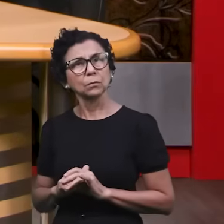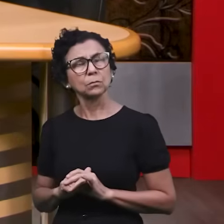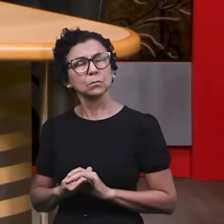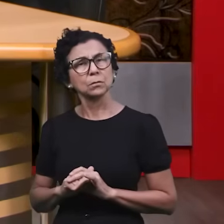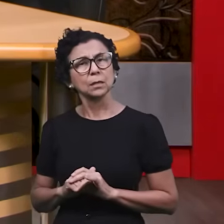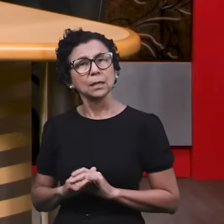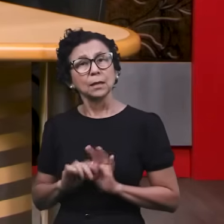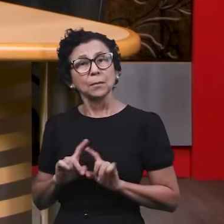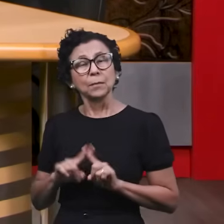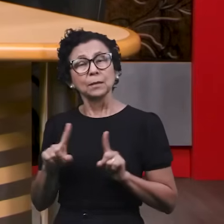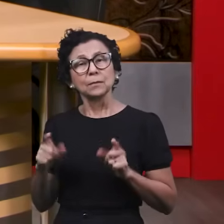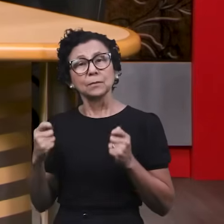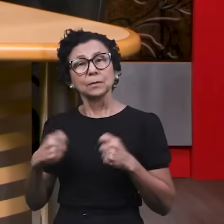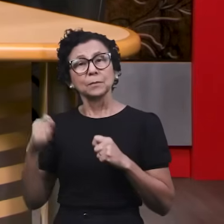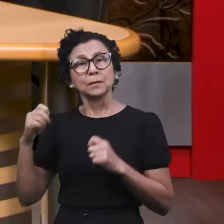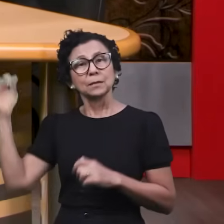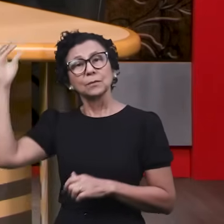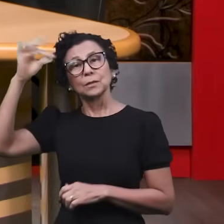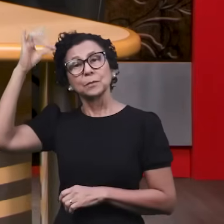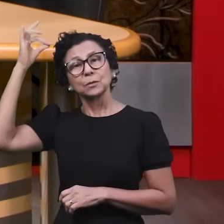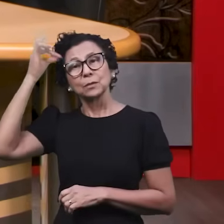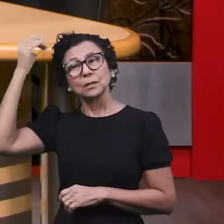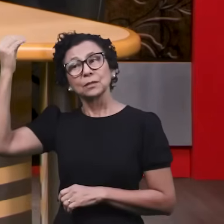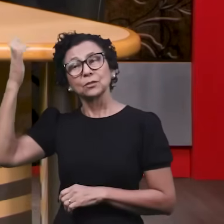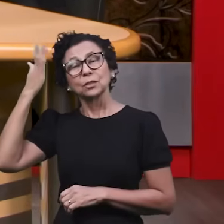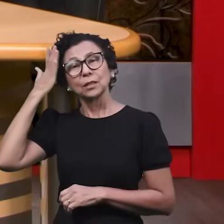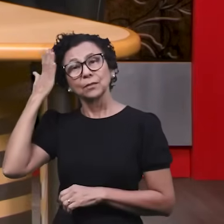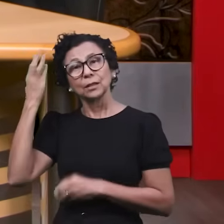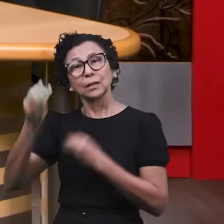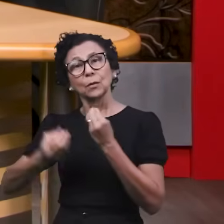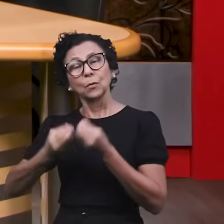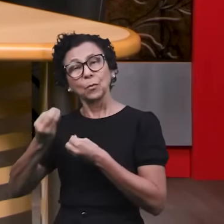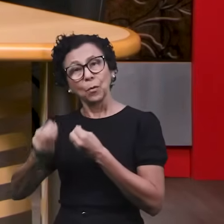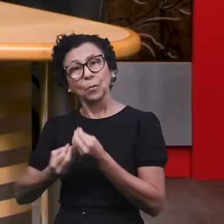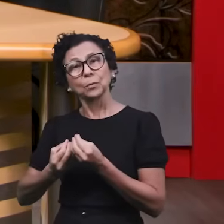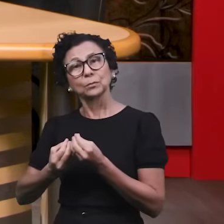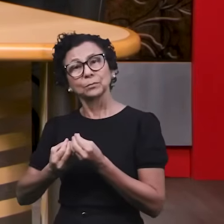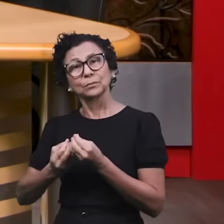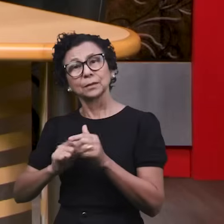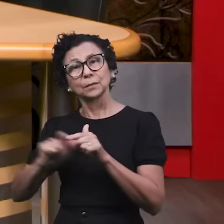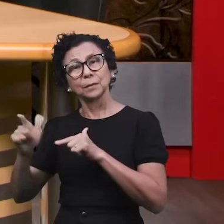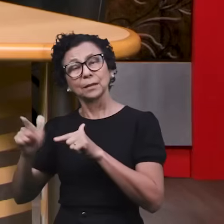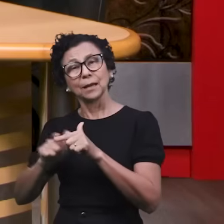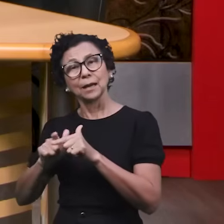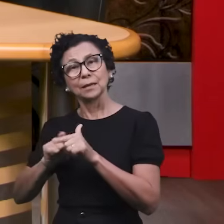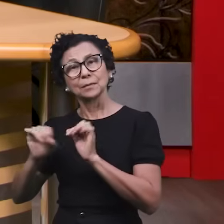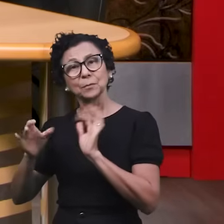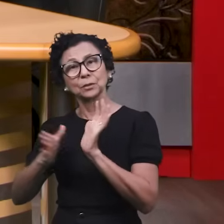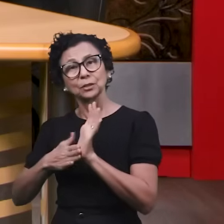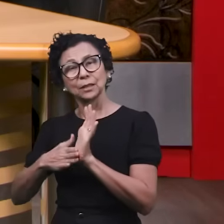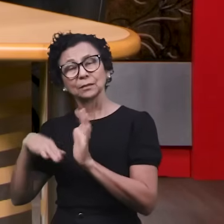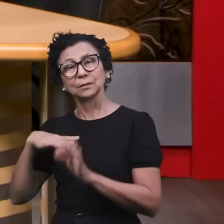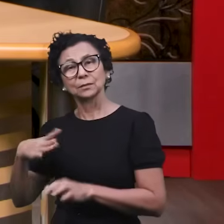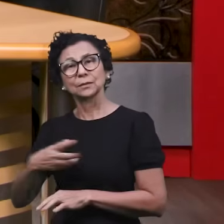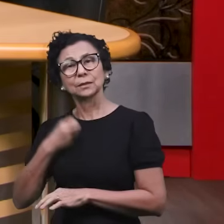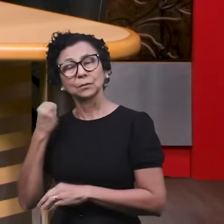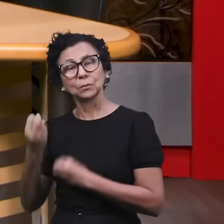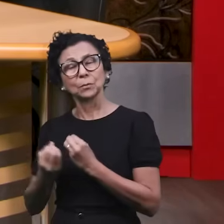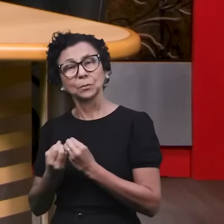Santo te mostrar. Pô. Então, todas as linhas, aí que está a doutrina. A doutrina está exatamente